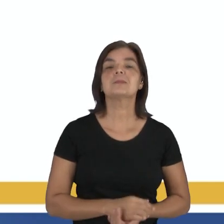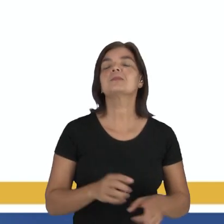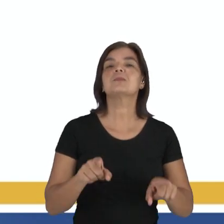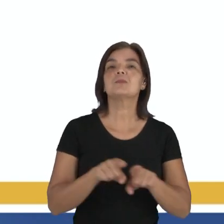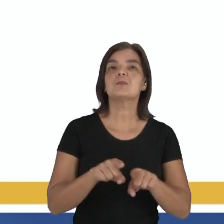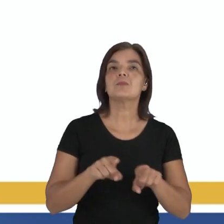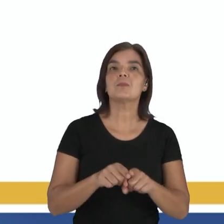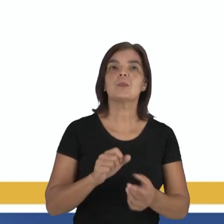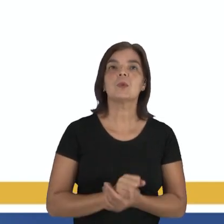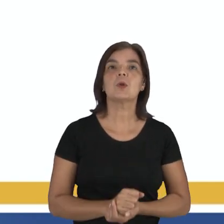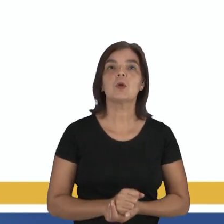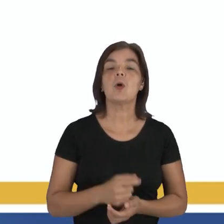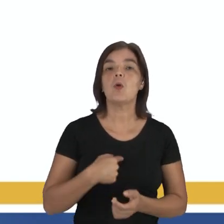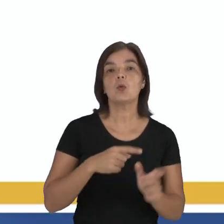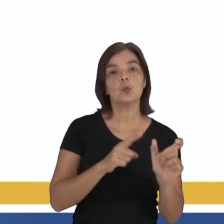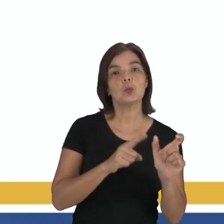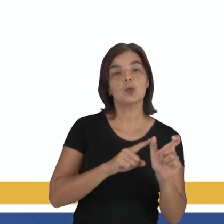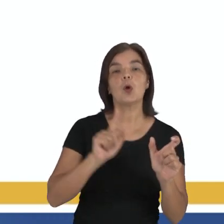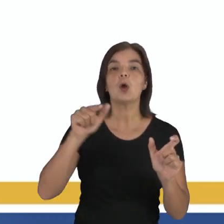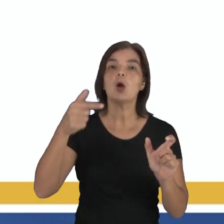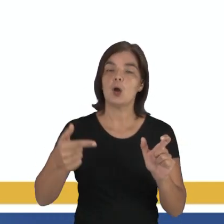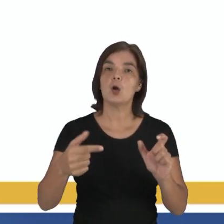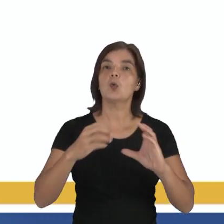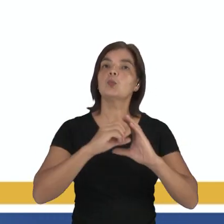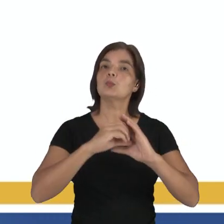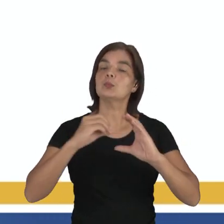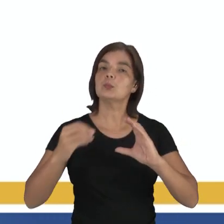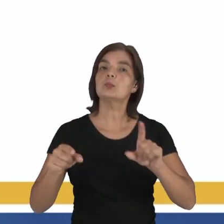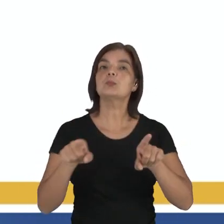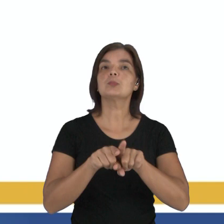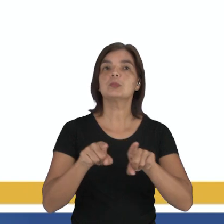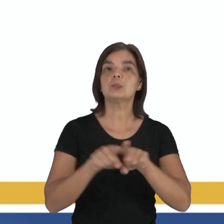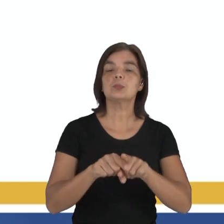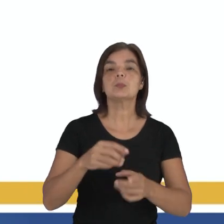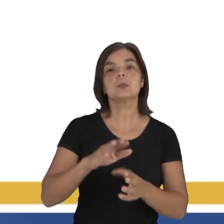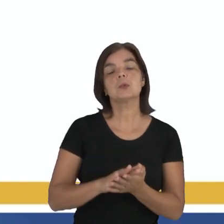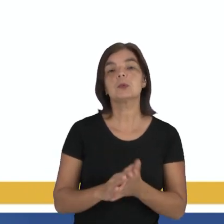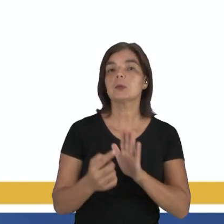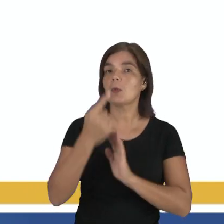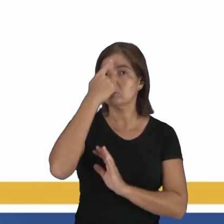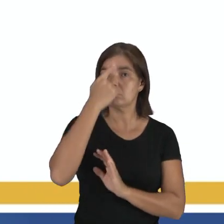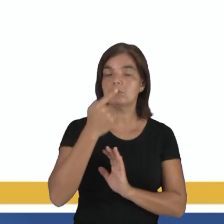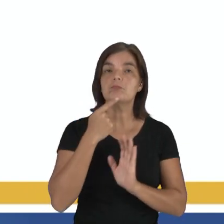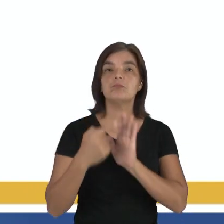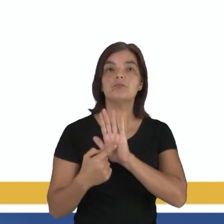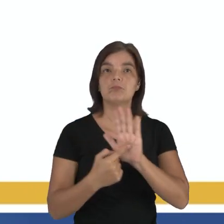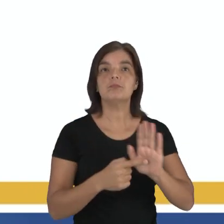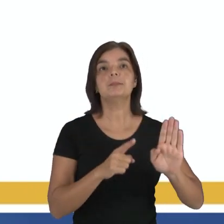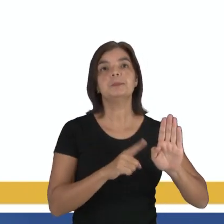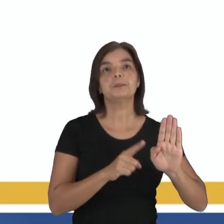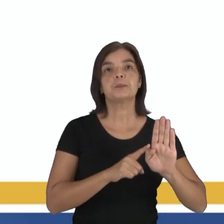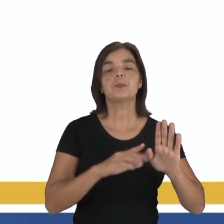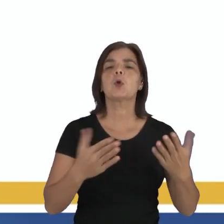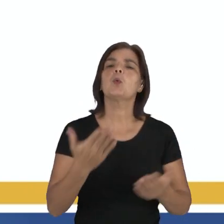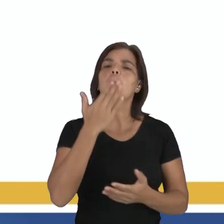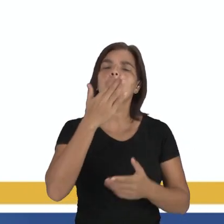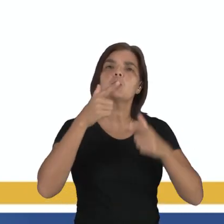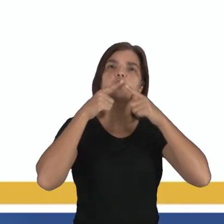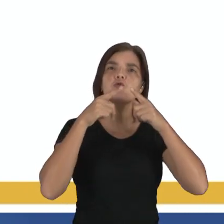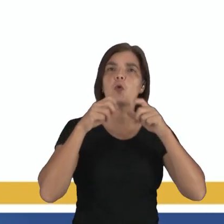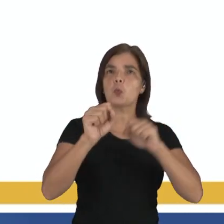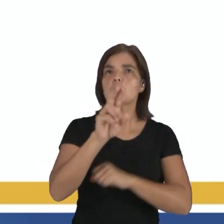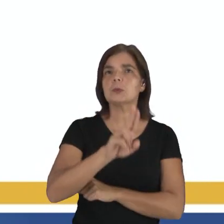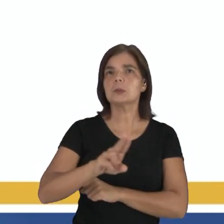um interlocutor usa palavras e a outra está utilizando emojis, que são símbolos. Letra B. O tipo